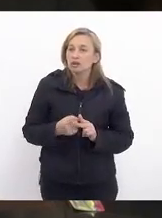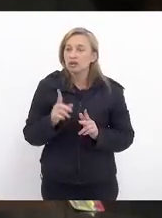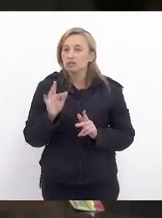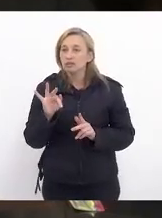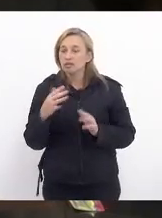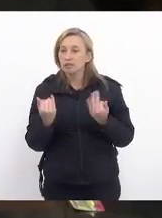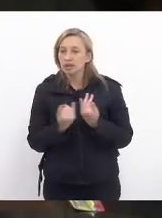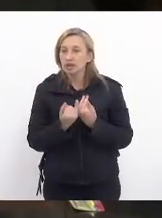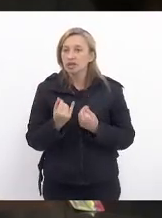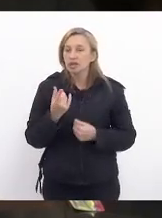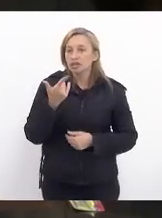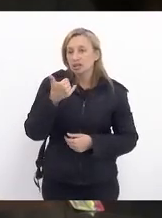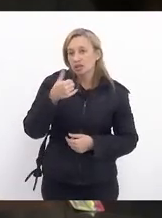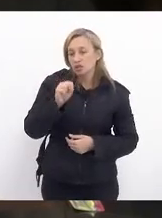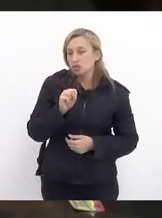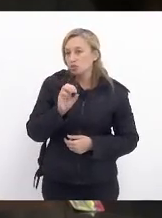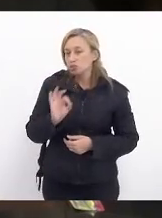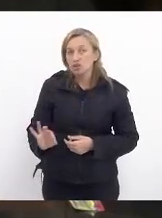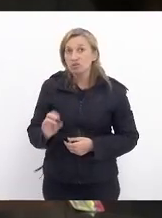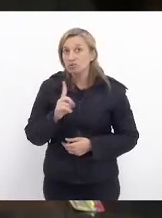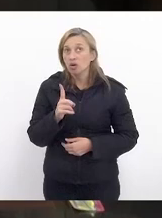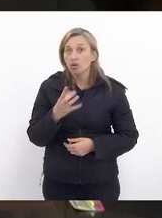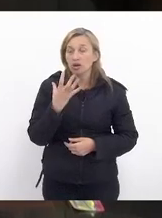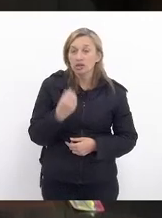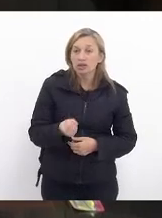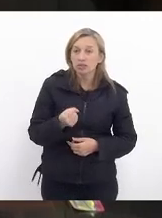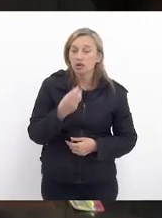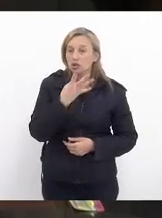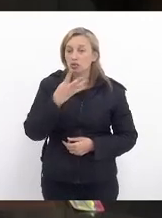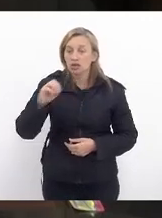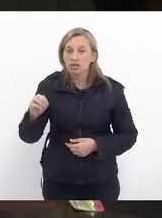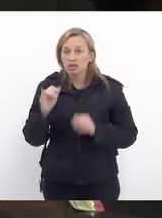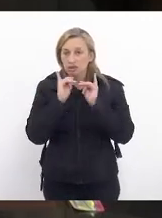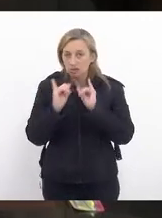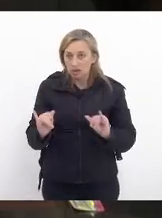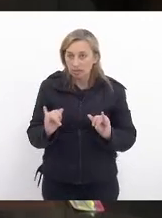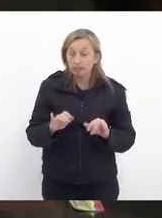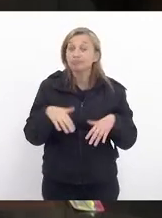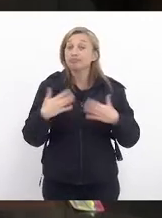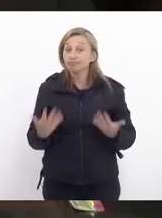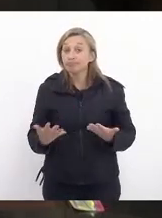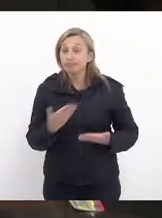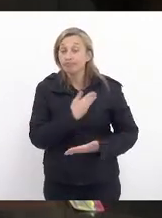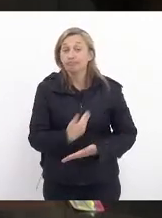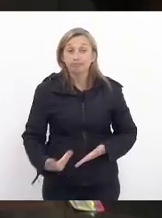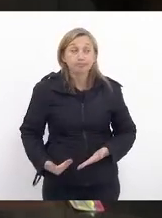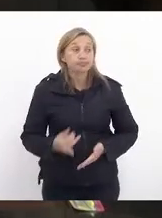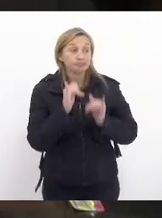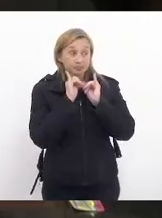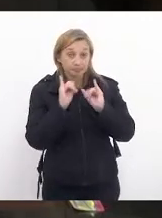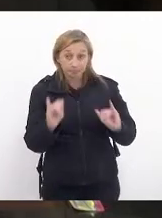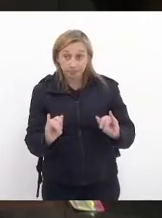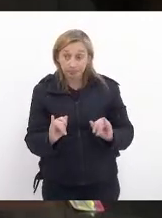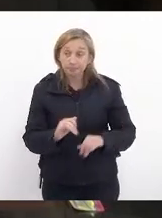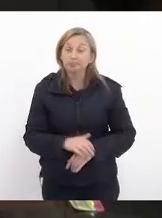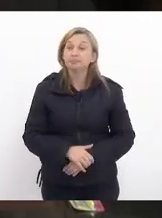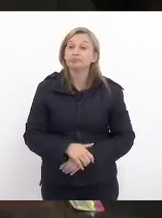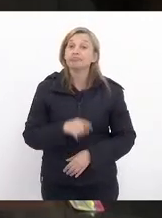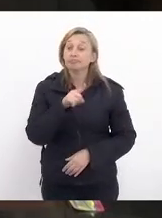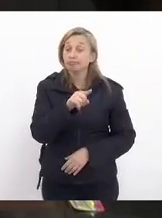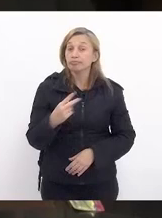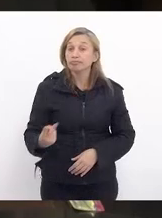em dezoito por cento não receberam os 400 já eles anunciados então o governo anunciou que